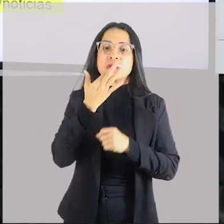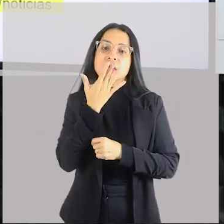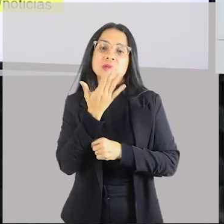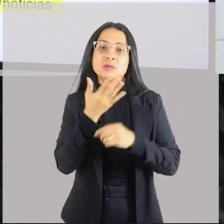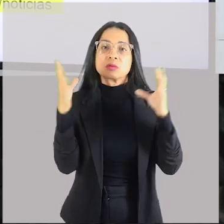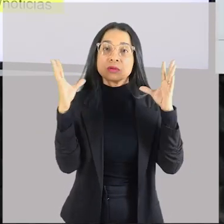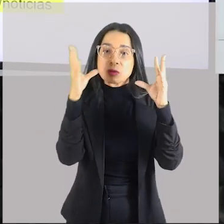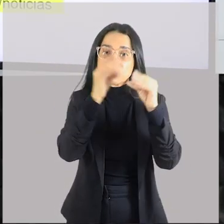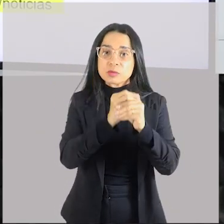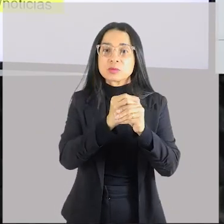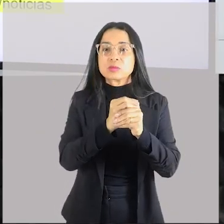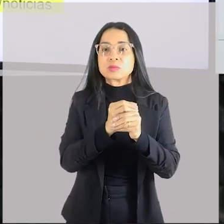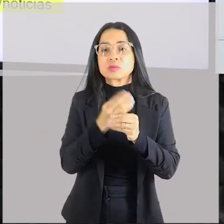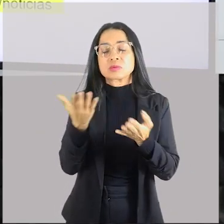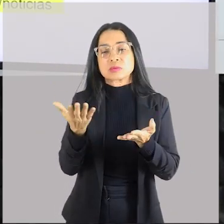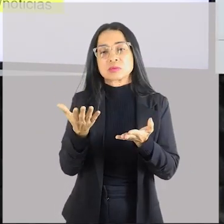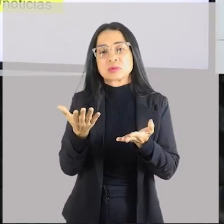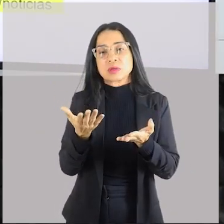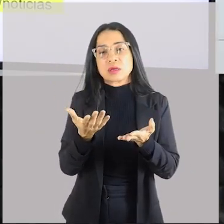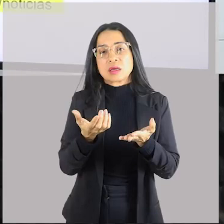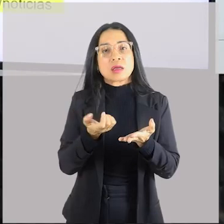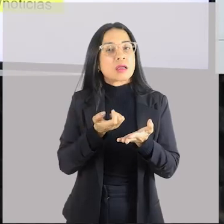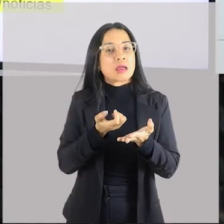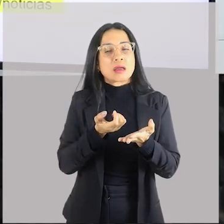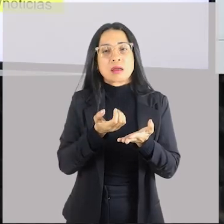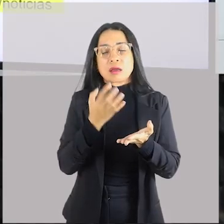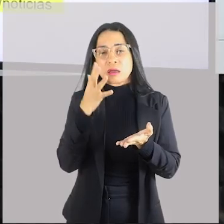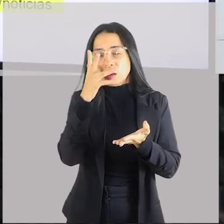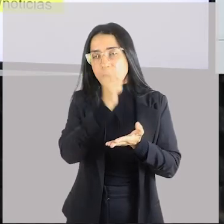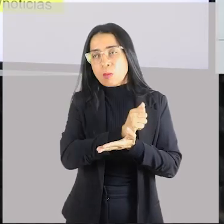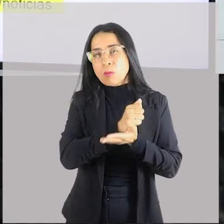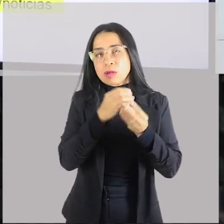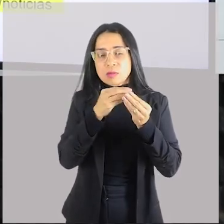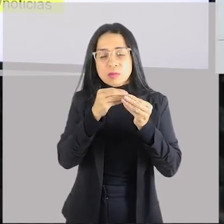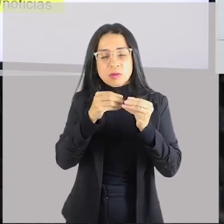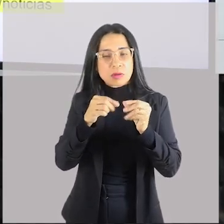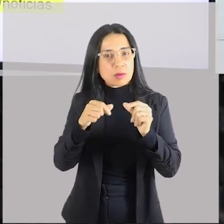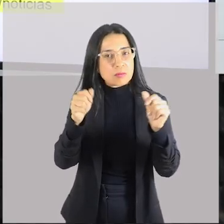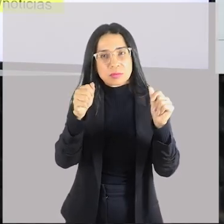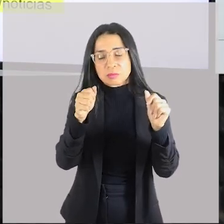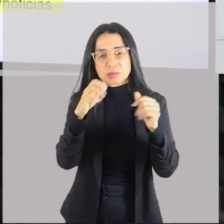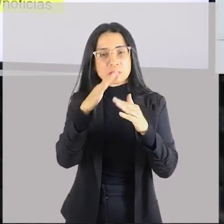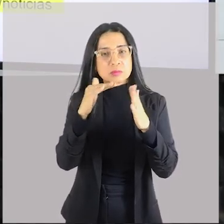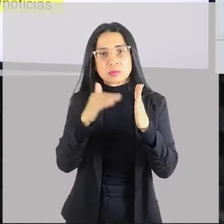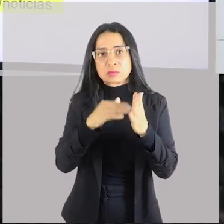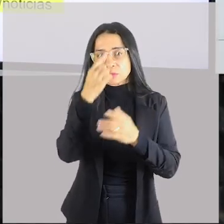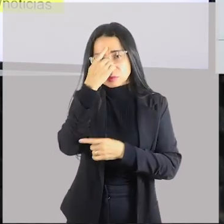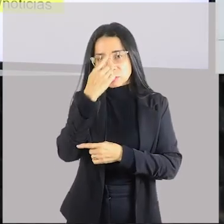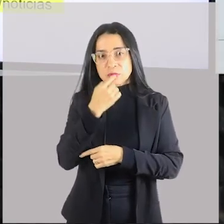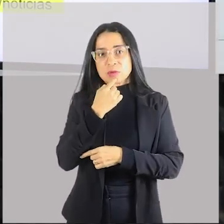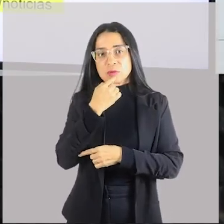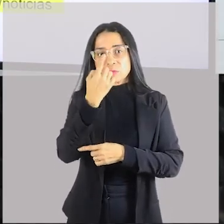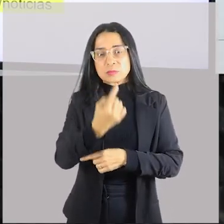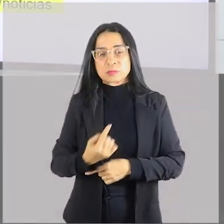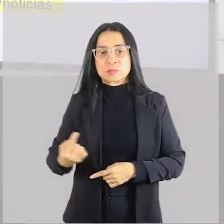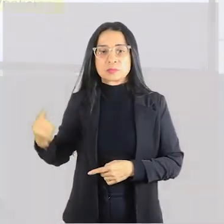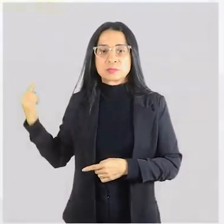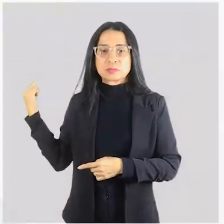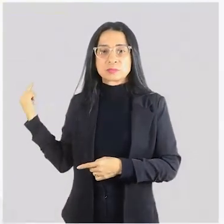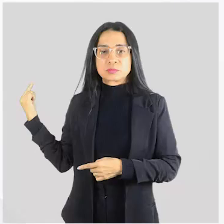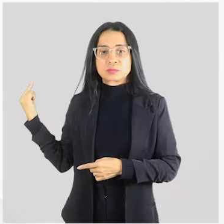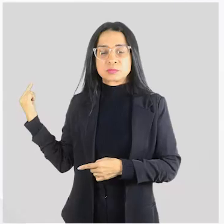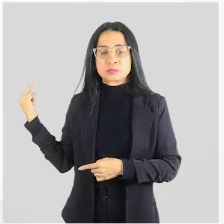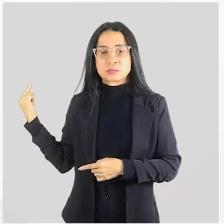escuras com poucos contrastes é quase uma fragmentação Total das figuras já no cubismo sintético as figuras São